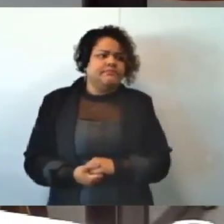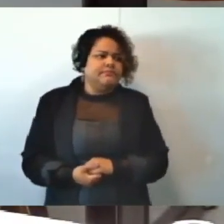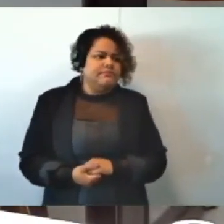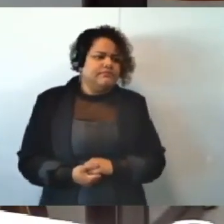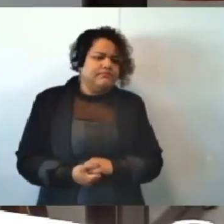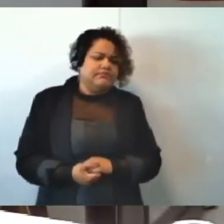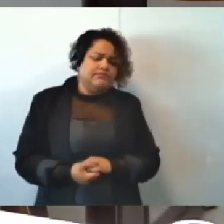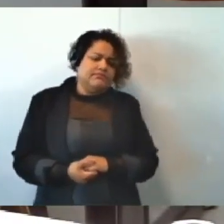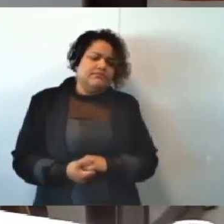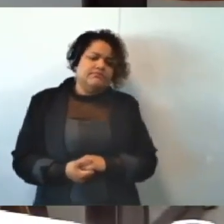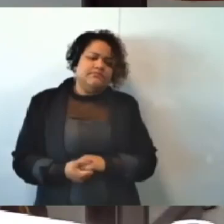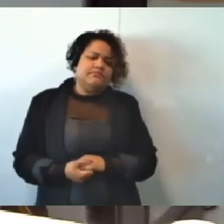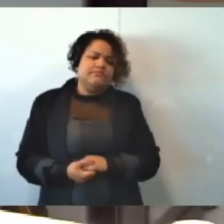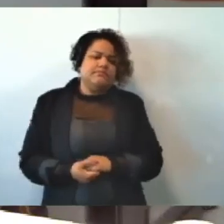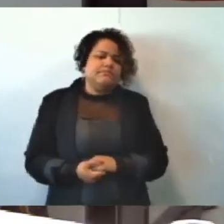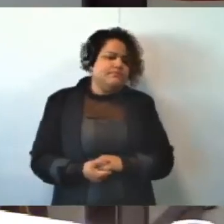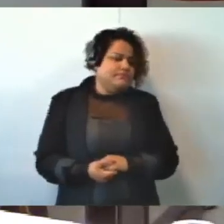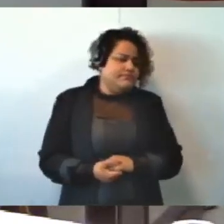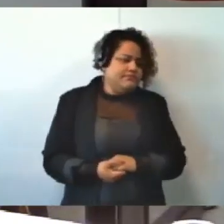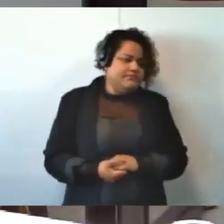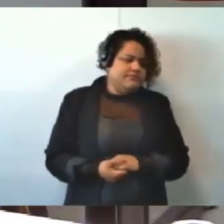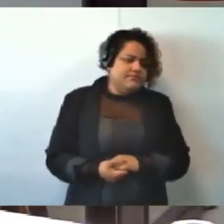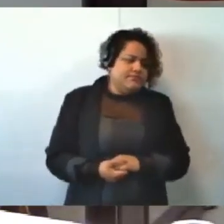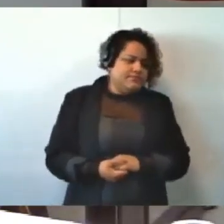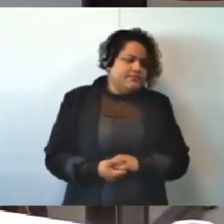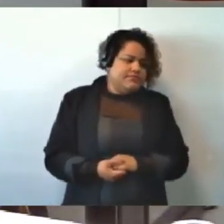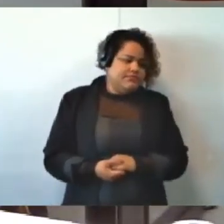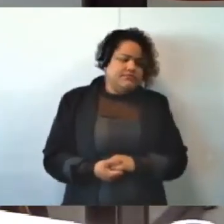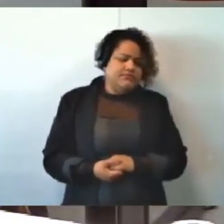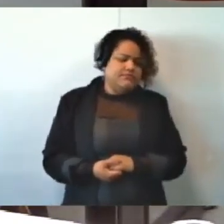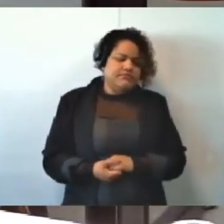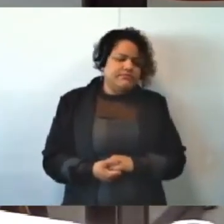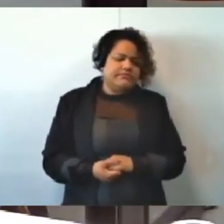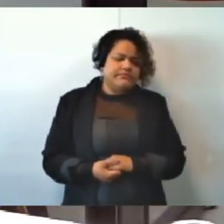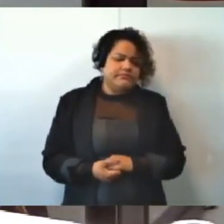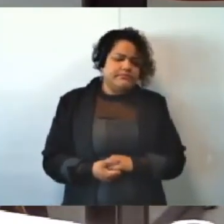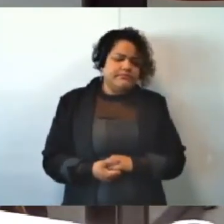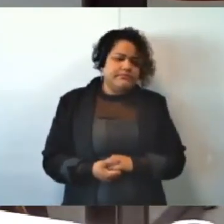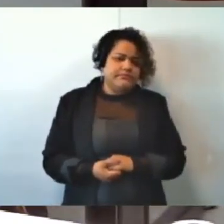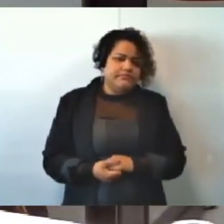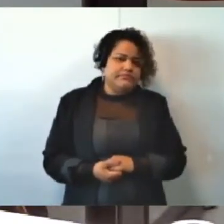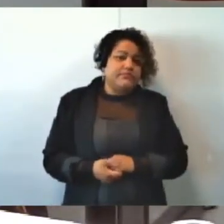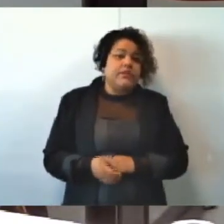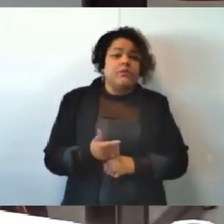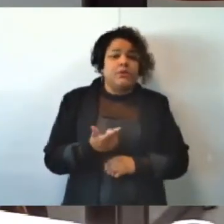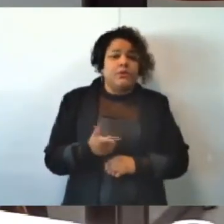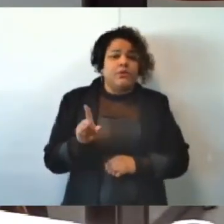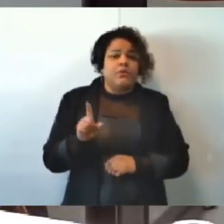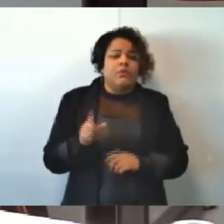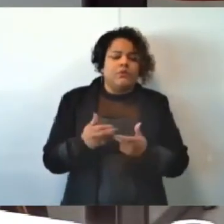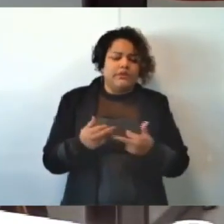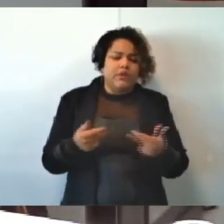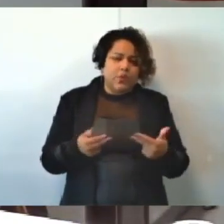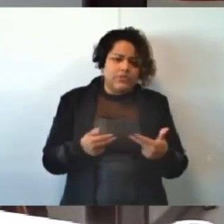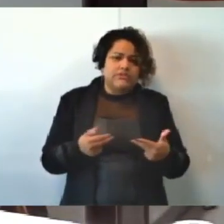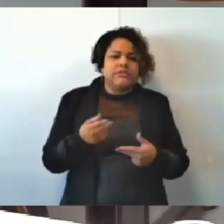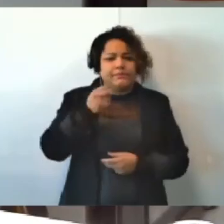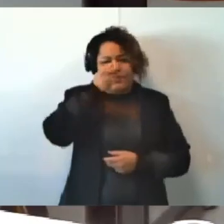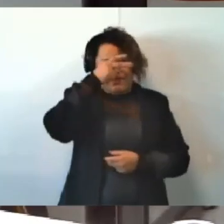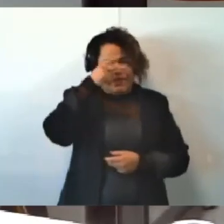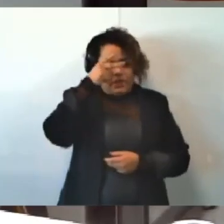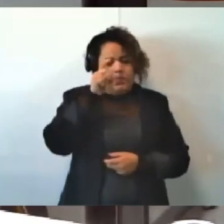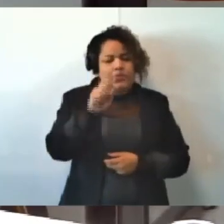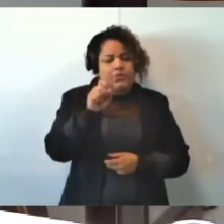Nós não somos... Outra coisa que foi falada para a prefeitura também é que nós entendemos a questão de uma rua de lazer, mas